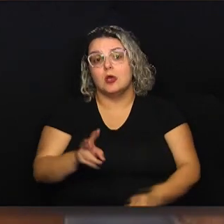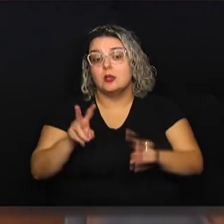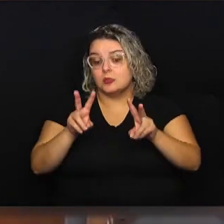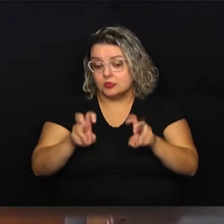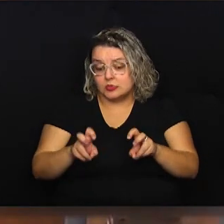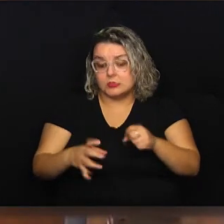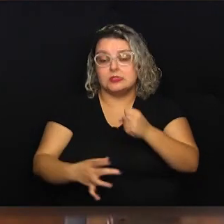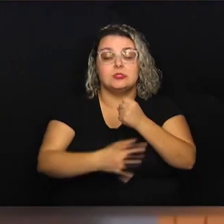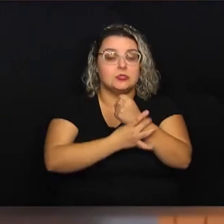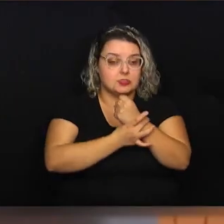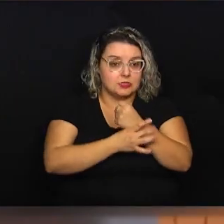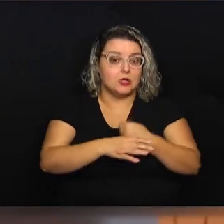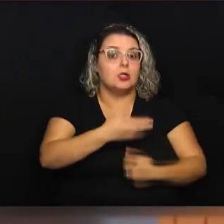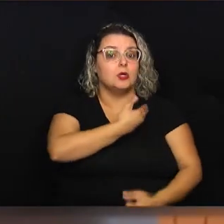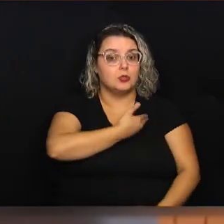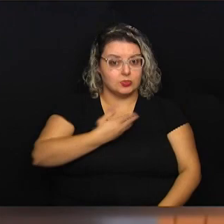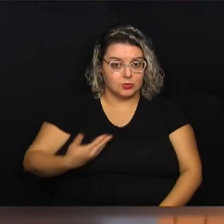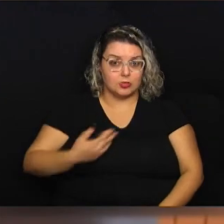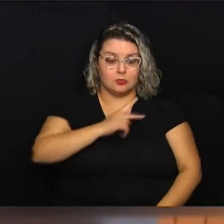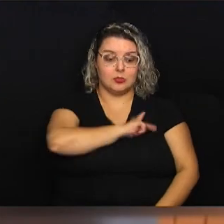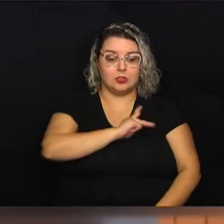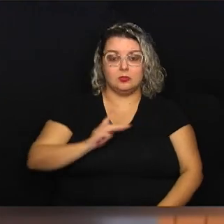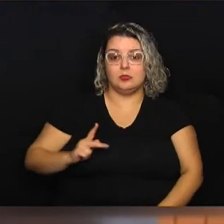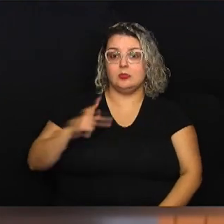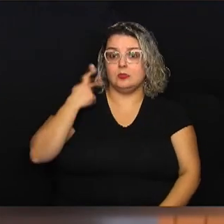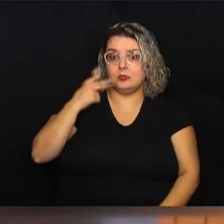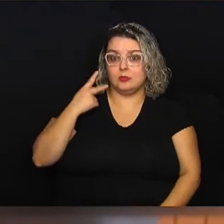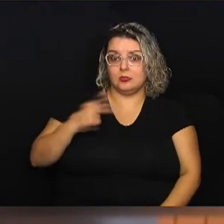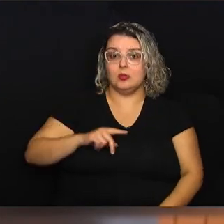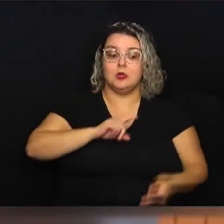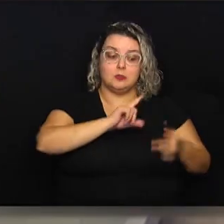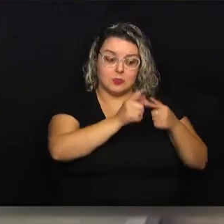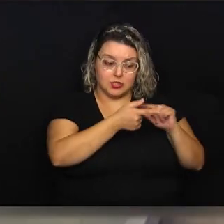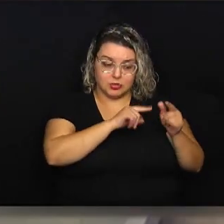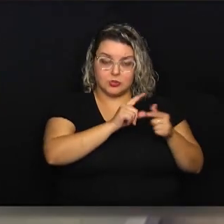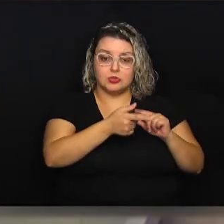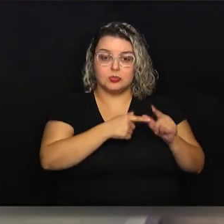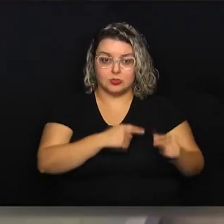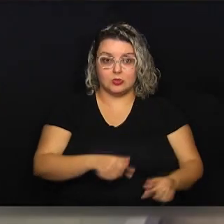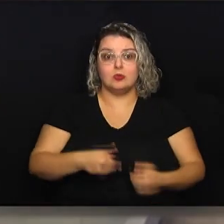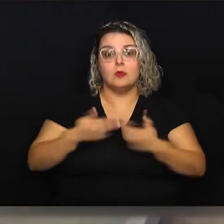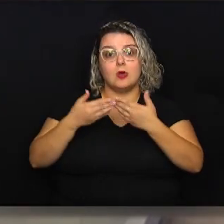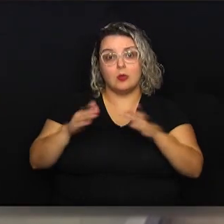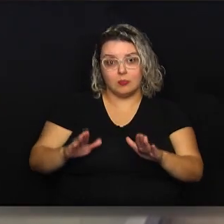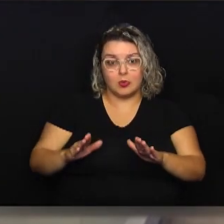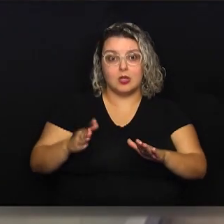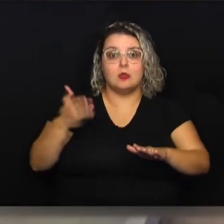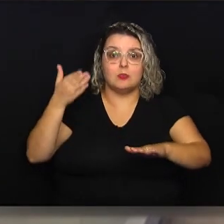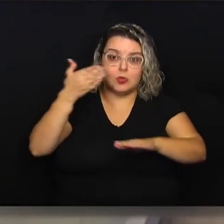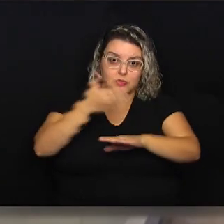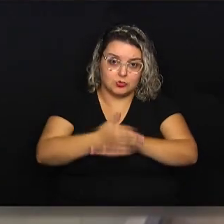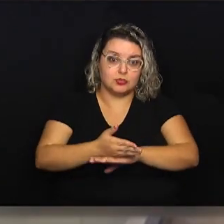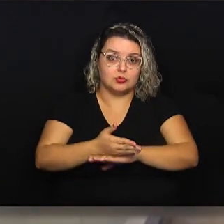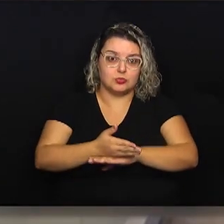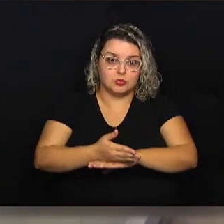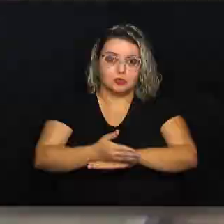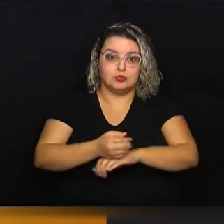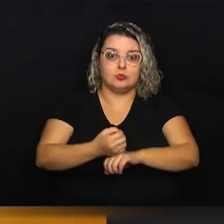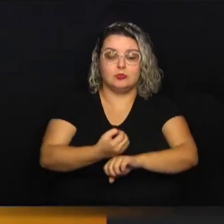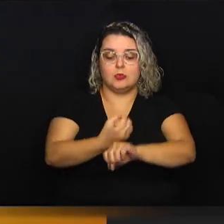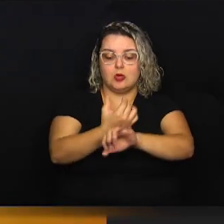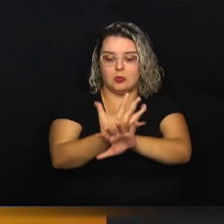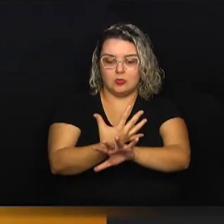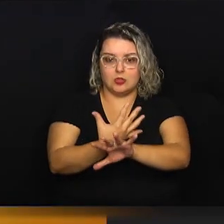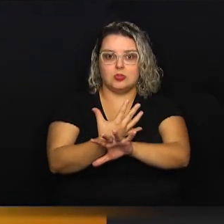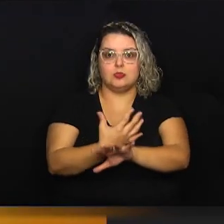de Segurança Pública, presidida pelo vereador Major Jaime, foi aberta com a participação por videochamada